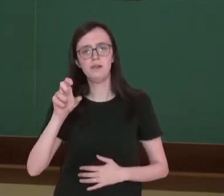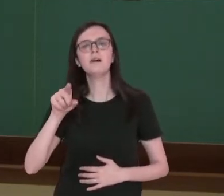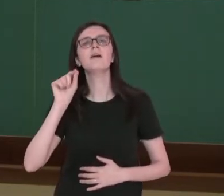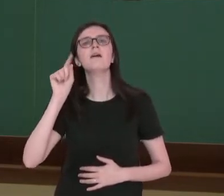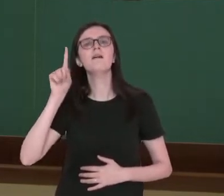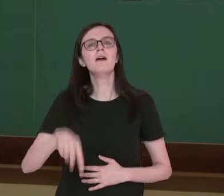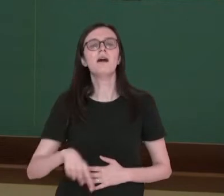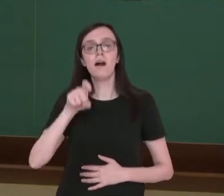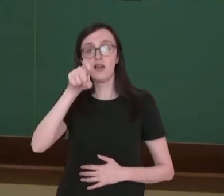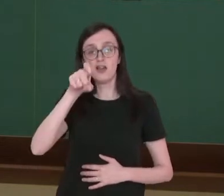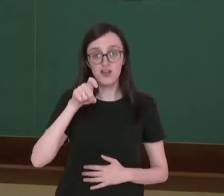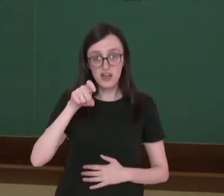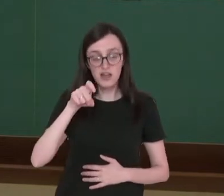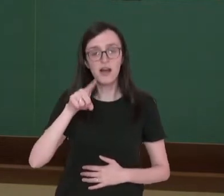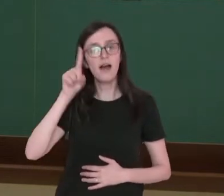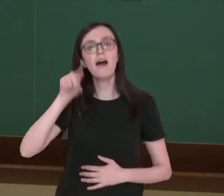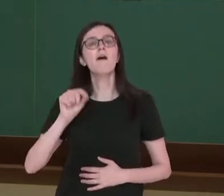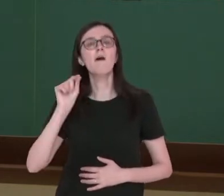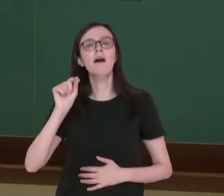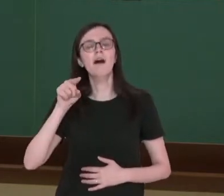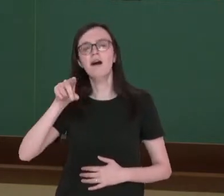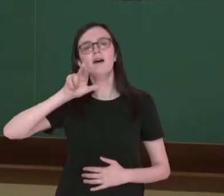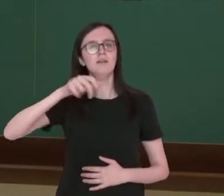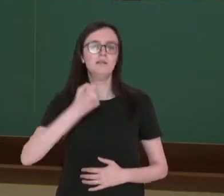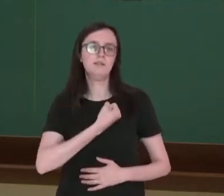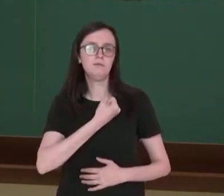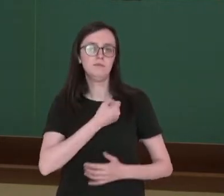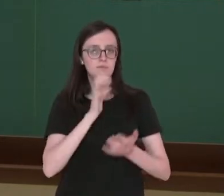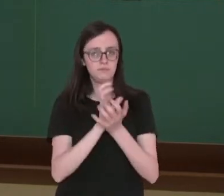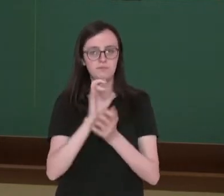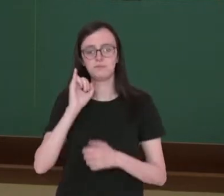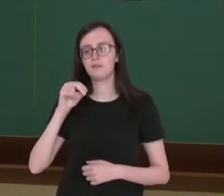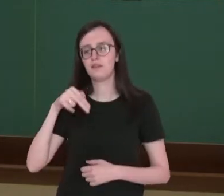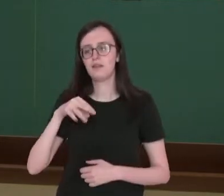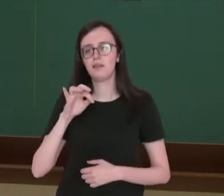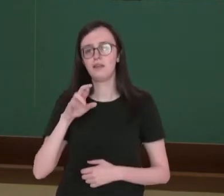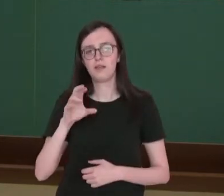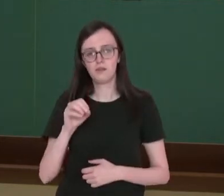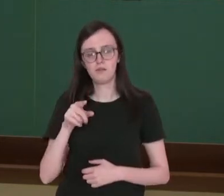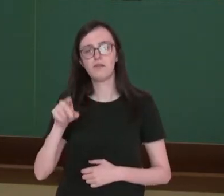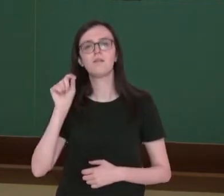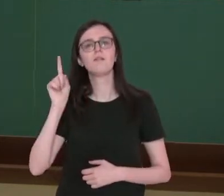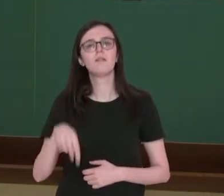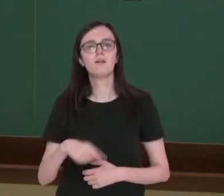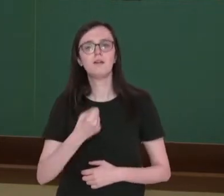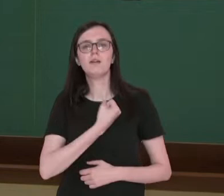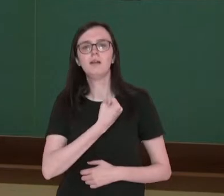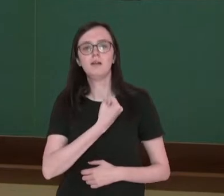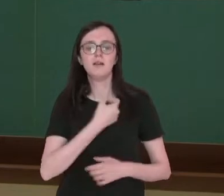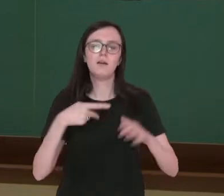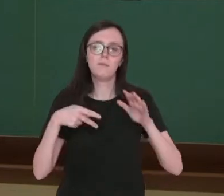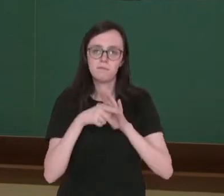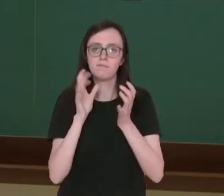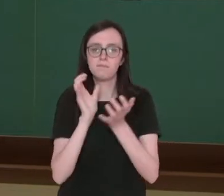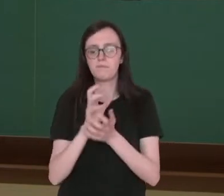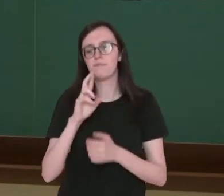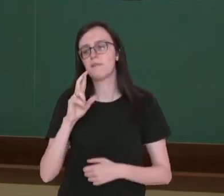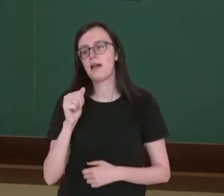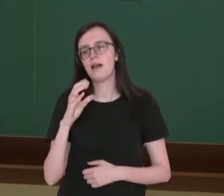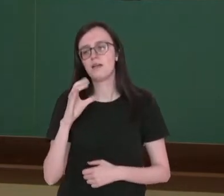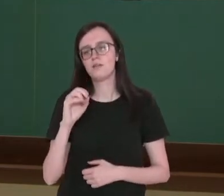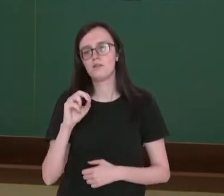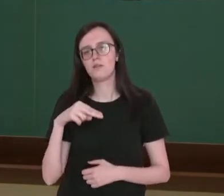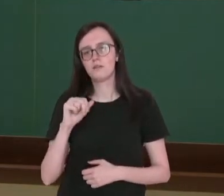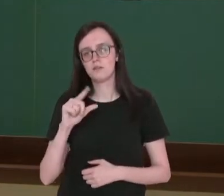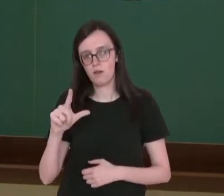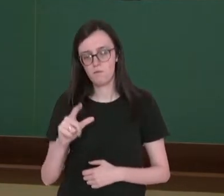valor de x nosso não é um número inteiro, e sim o que a gente chama do número racional.